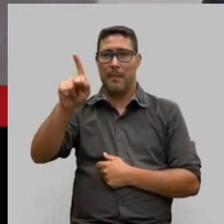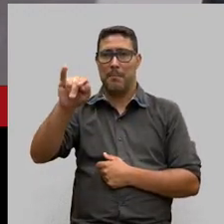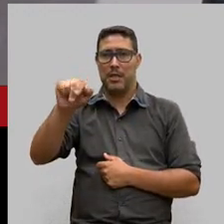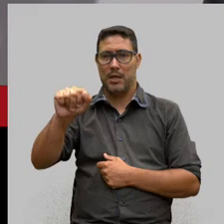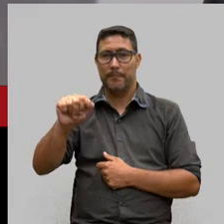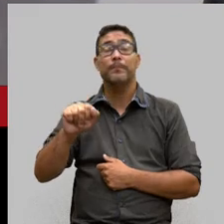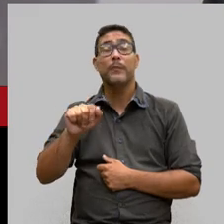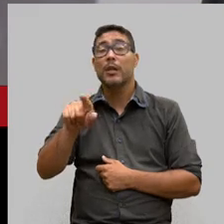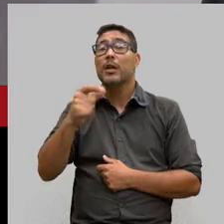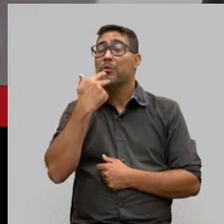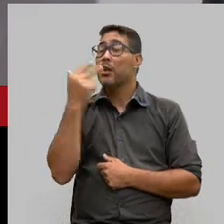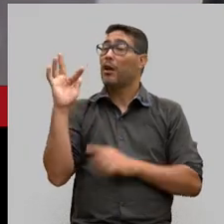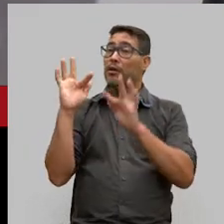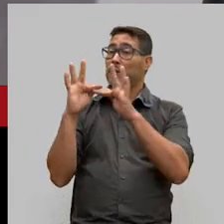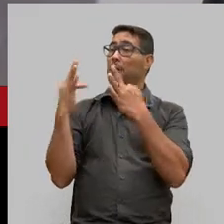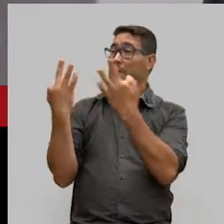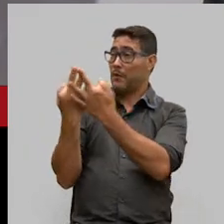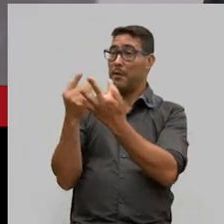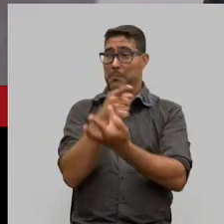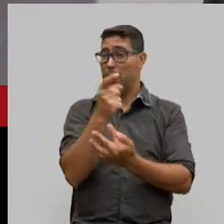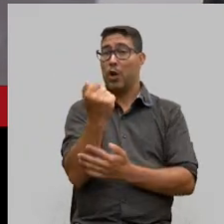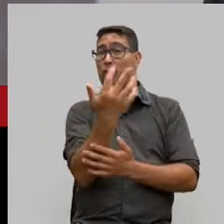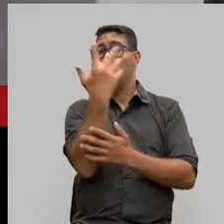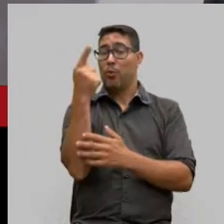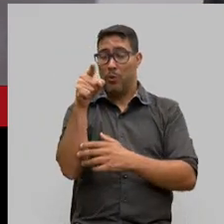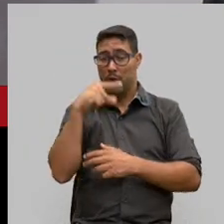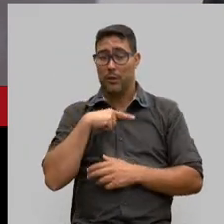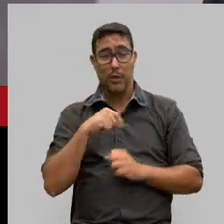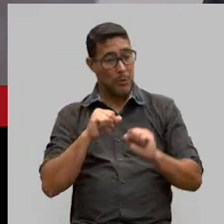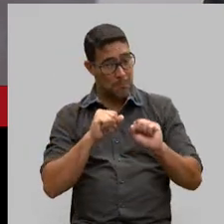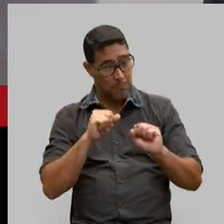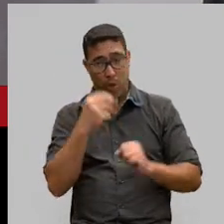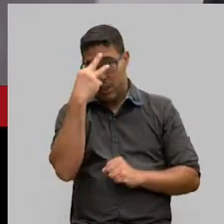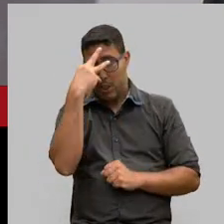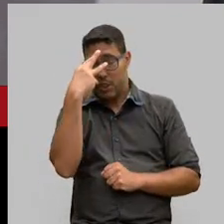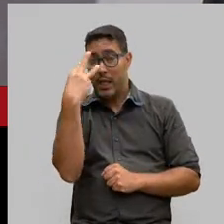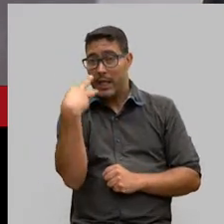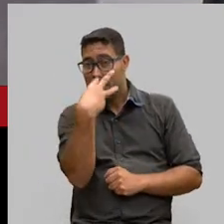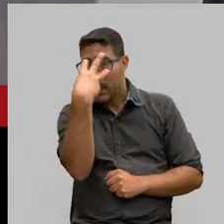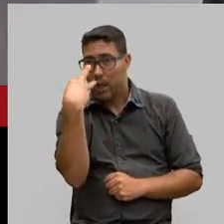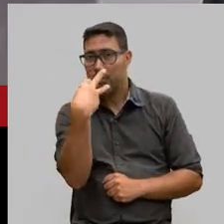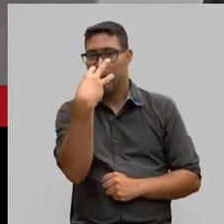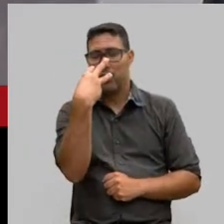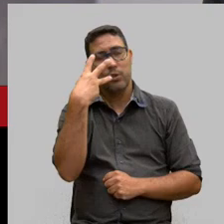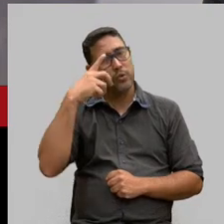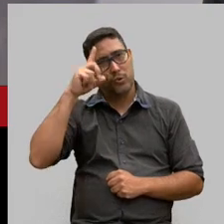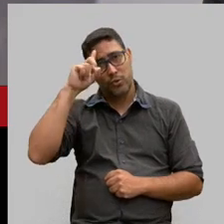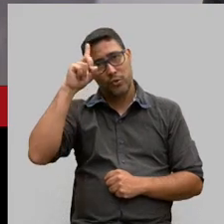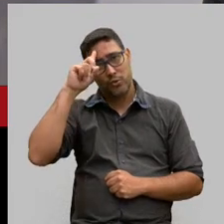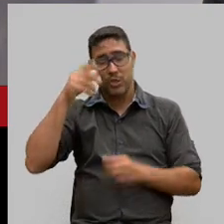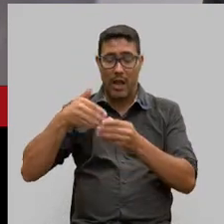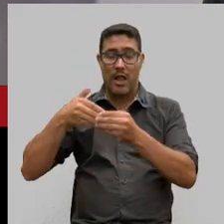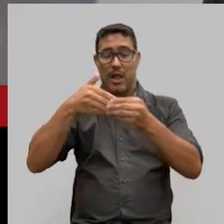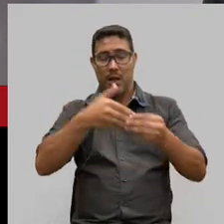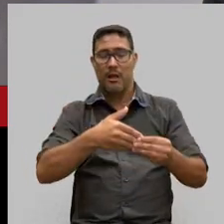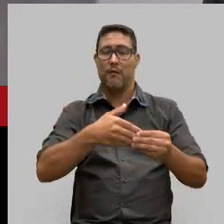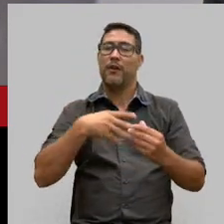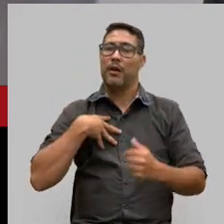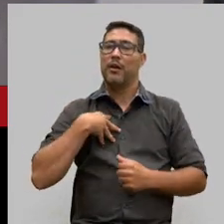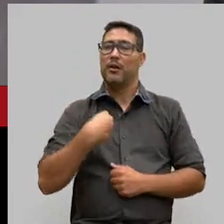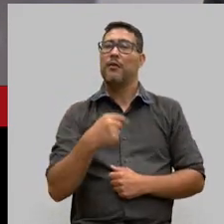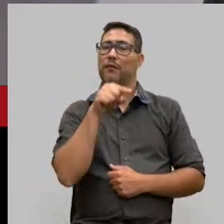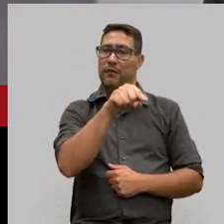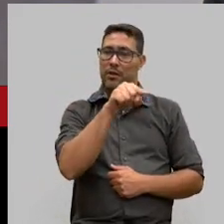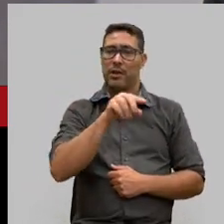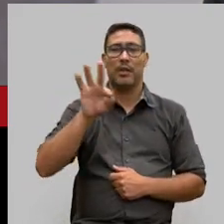famílias que hoje podem dedicar 3 horas do dia para levar as crianças nas terapias quem